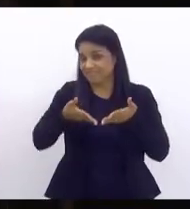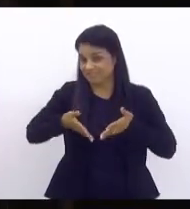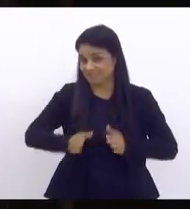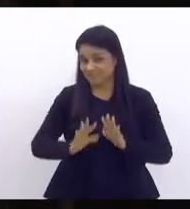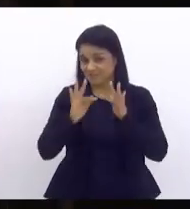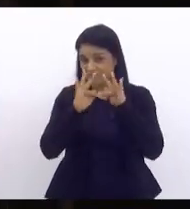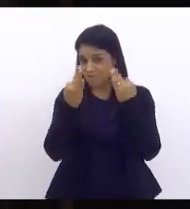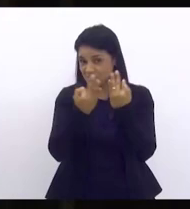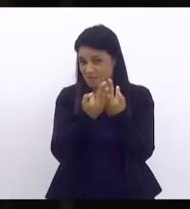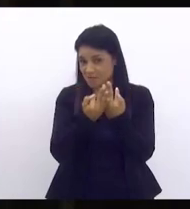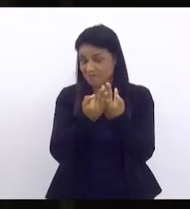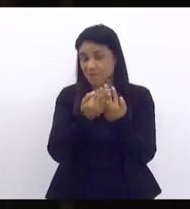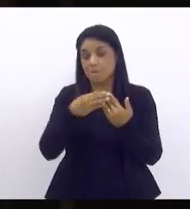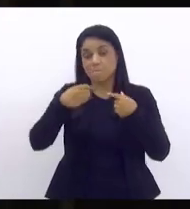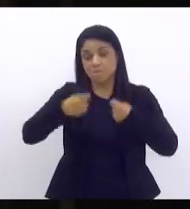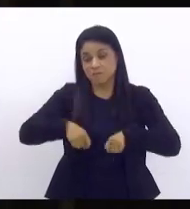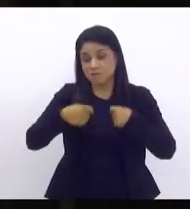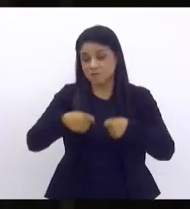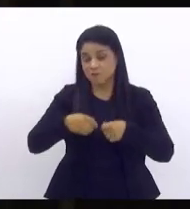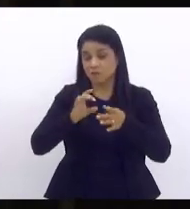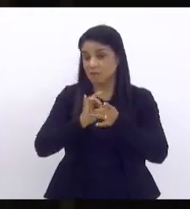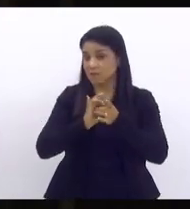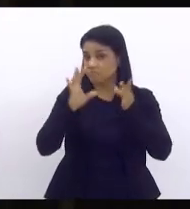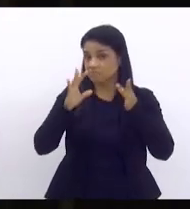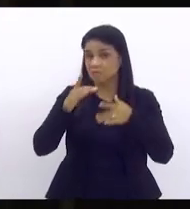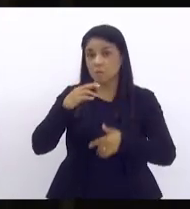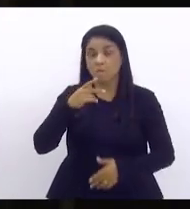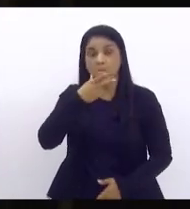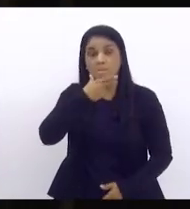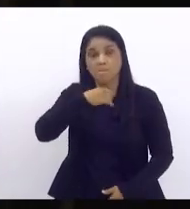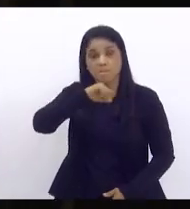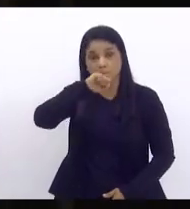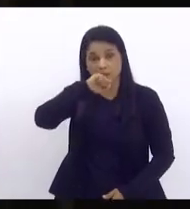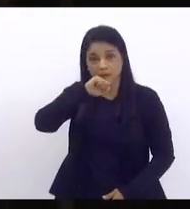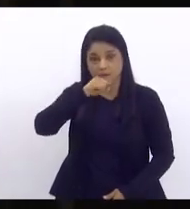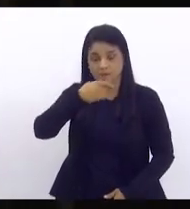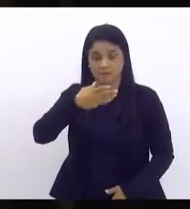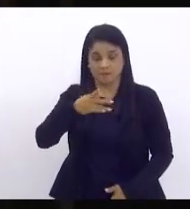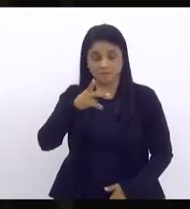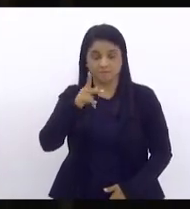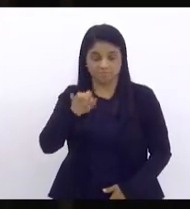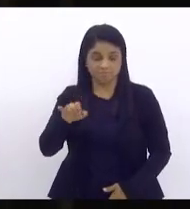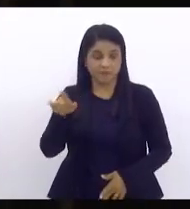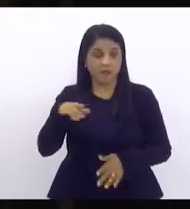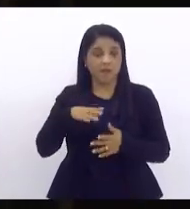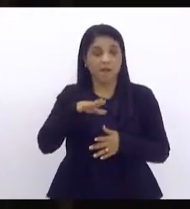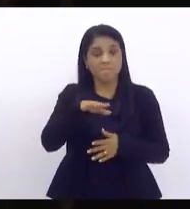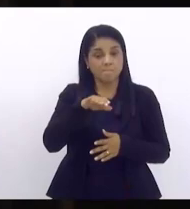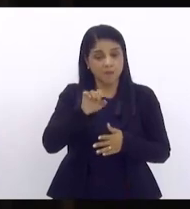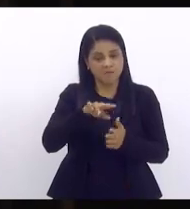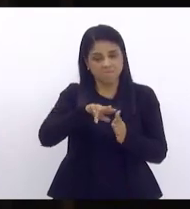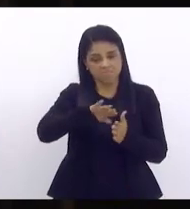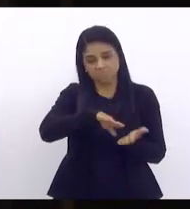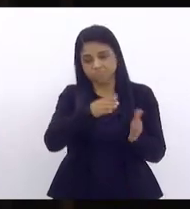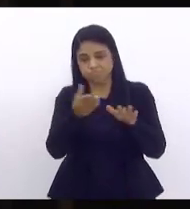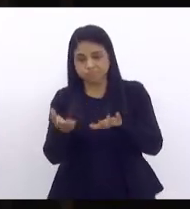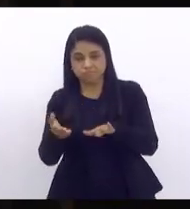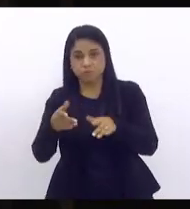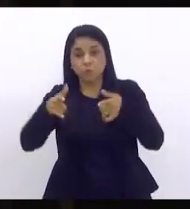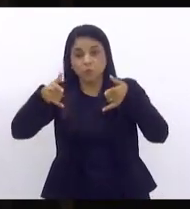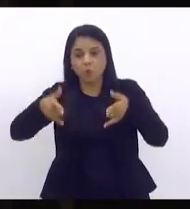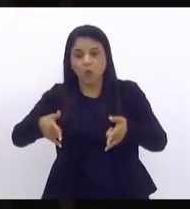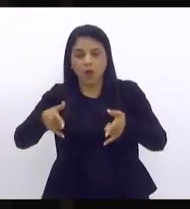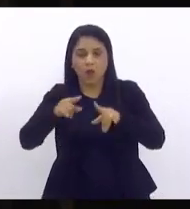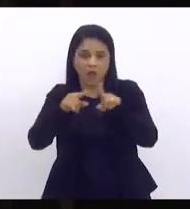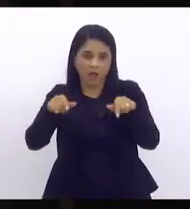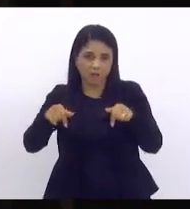da autorização do pai dela, porque a mãe faleceu no parto da Gorete, e ele teve que dar